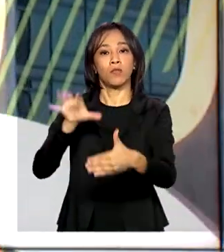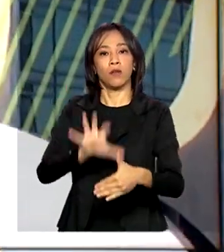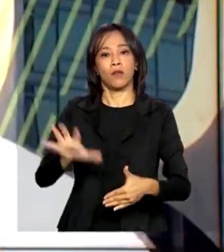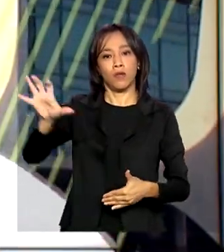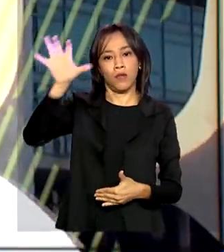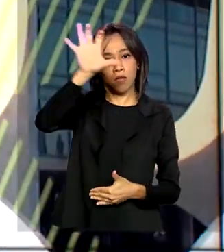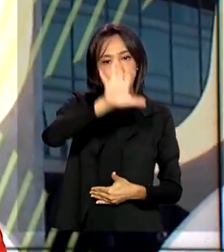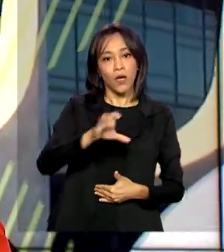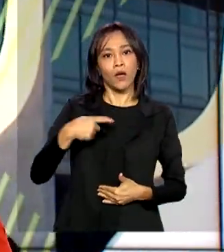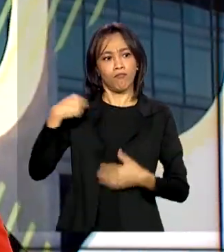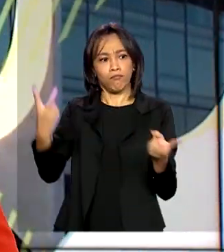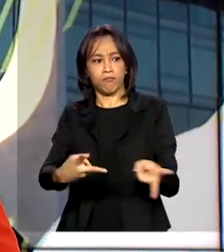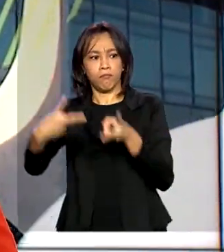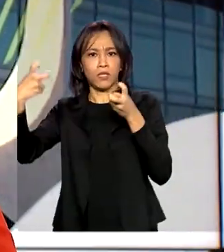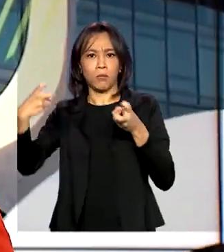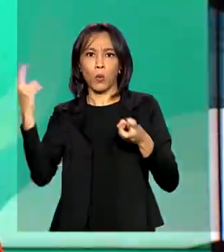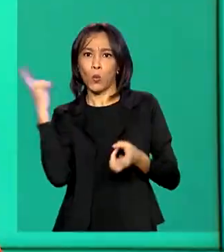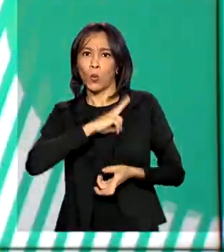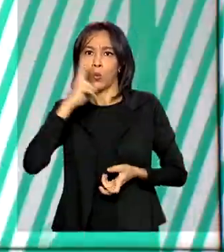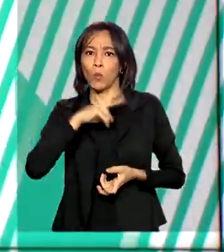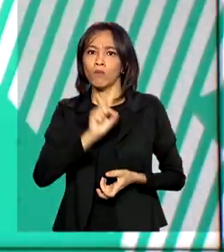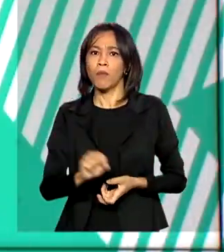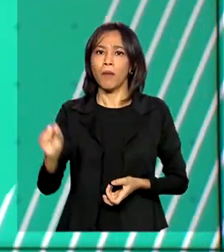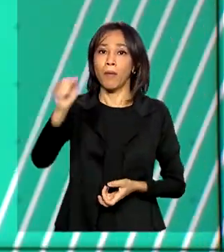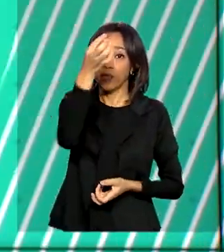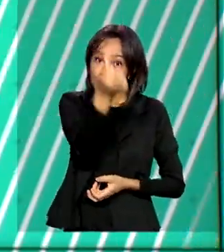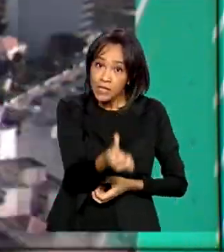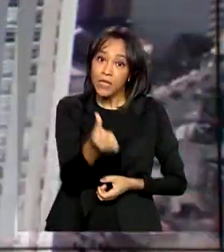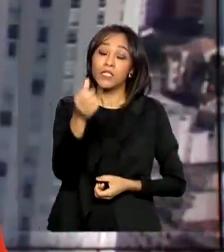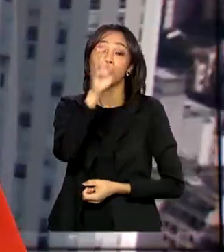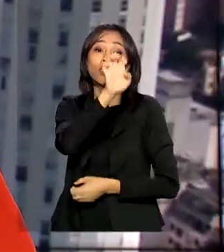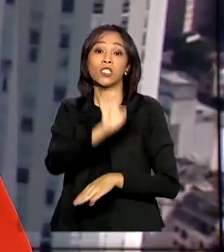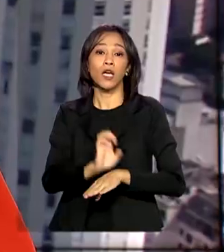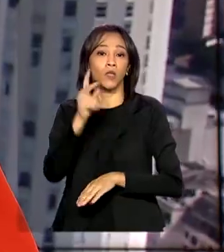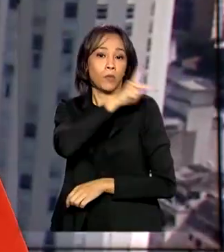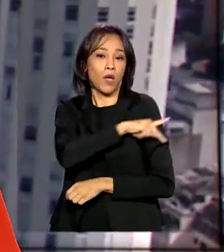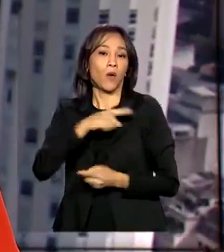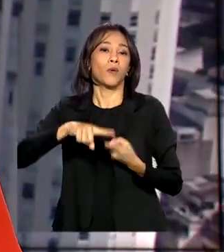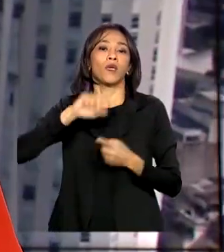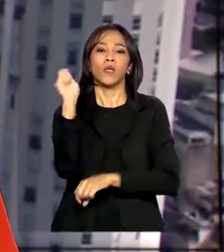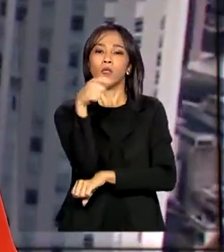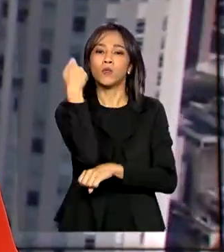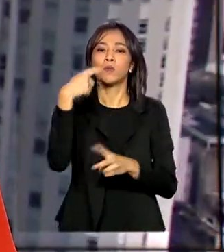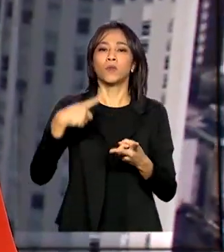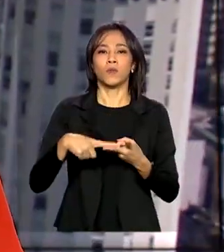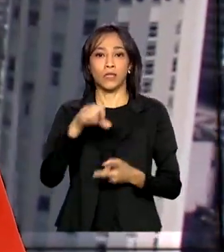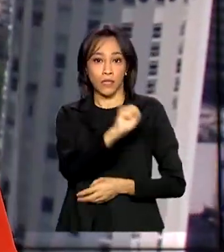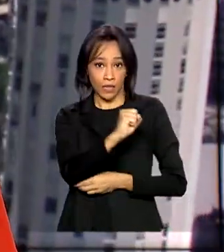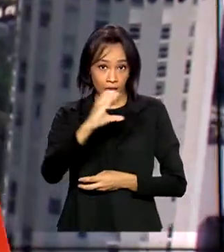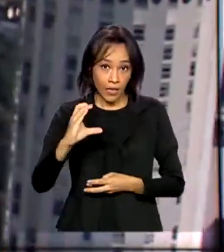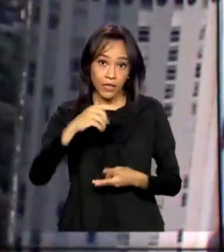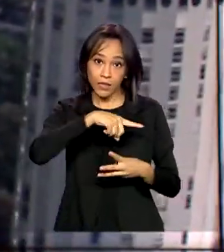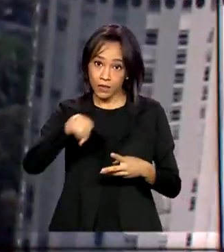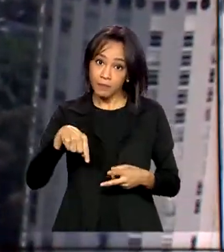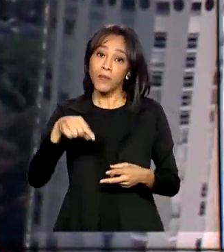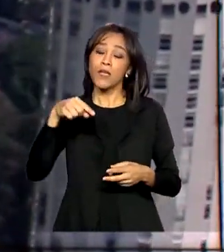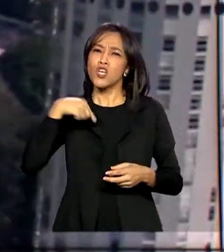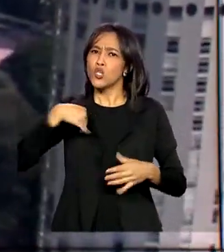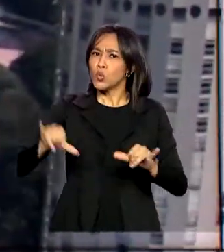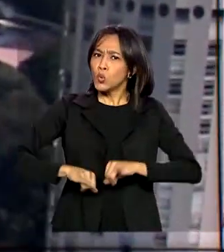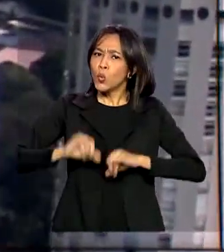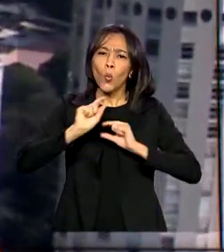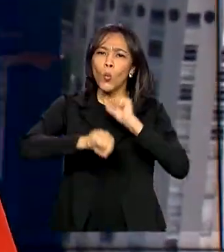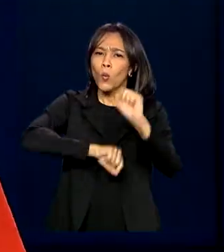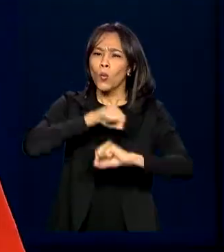a situação de emergência em seis municípios dos estados do Piauí, Rio Grande do Sul e Santa Catarina. As regiões sofrem com